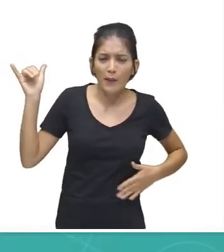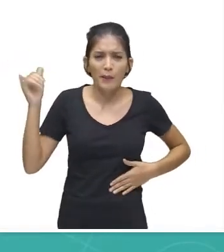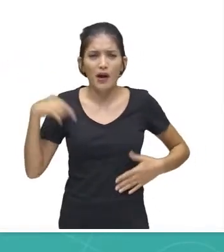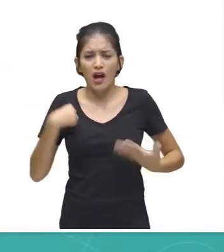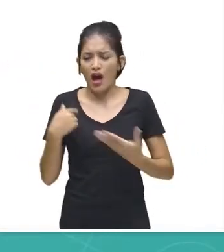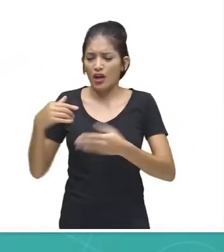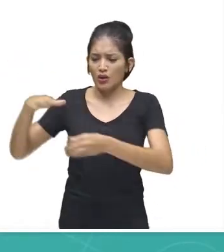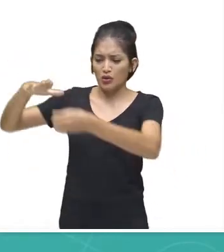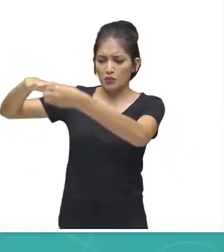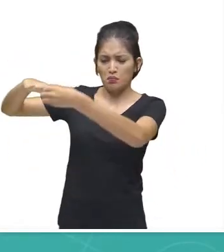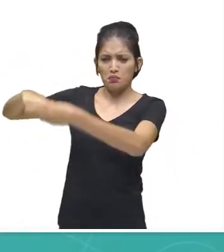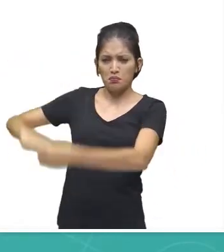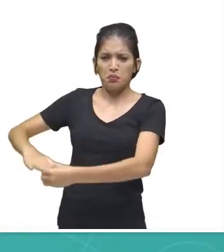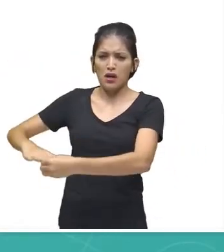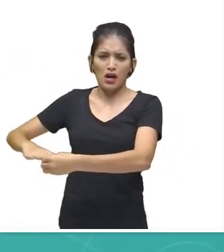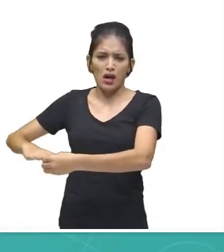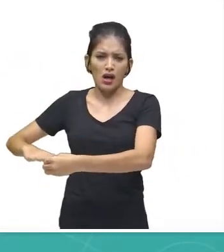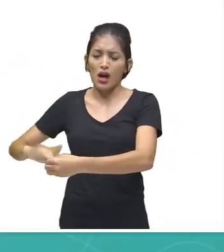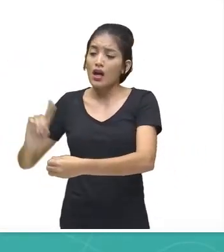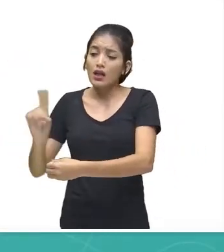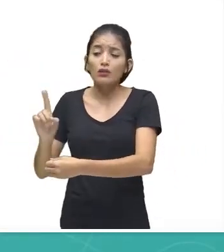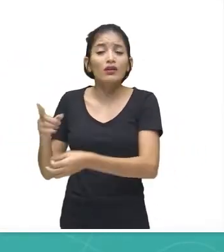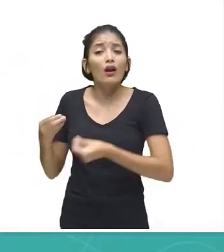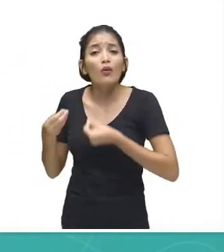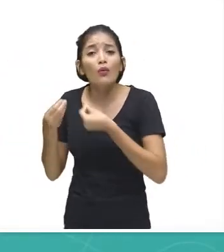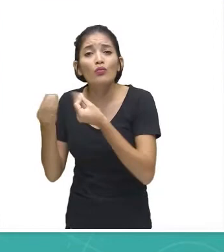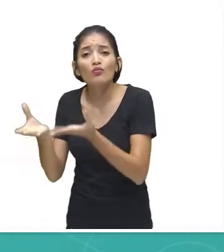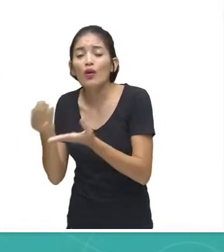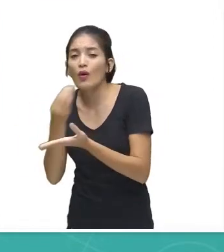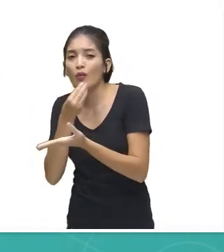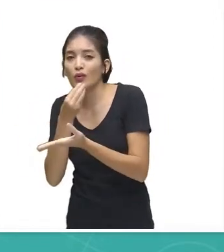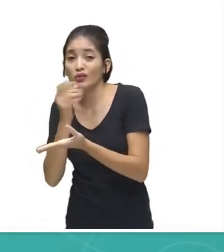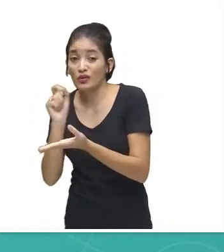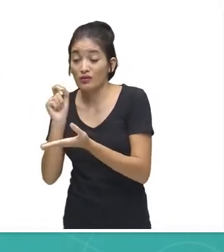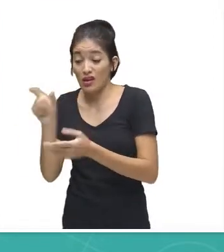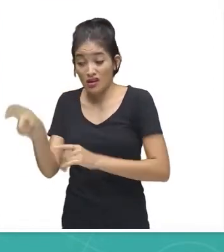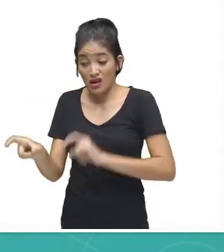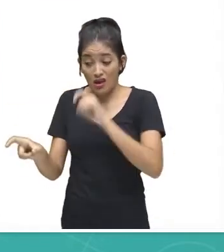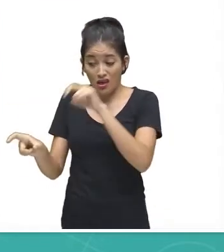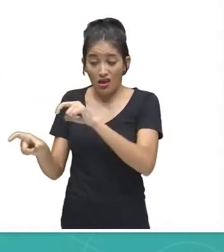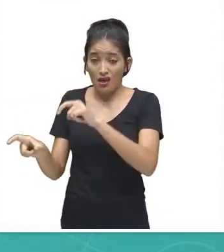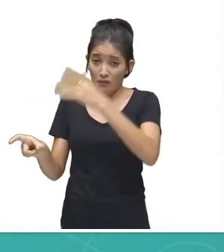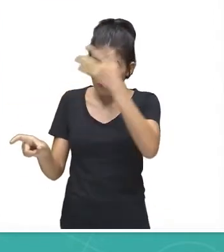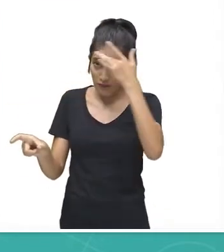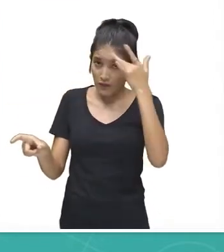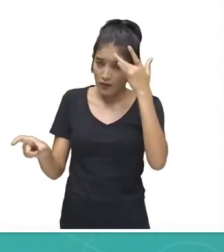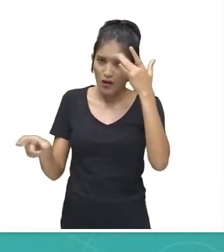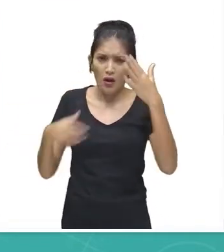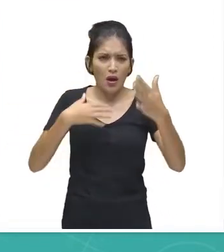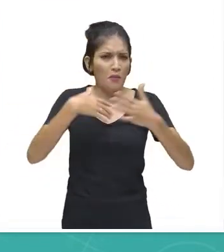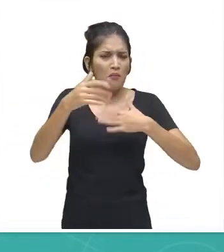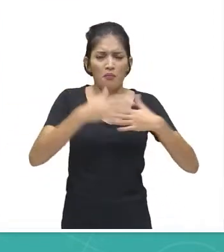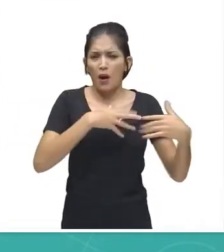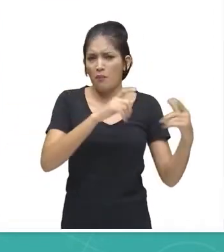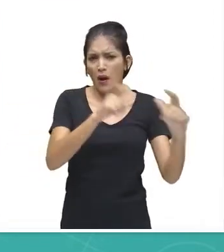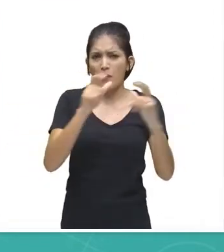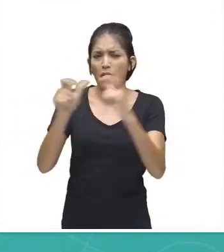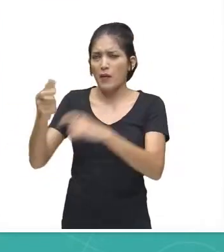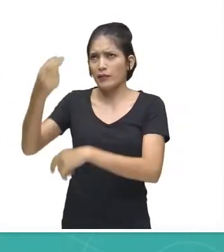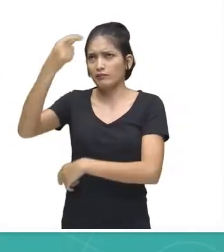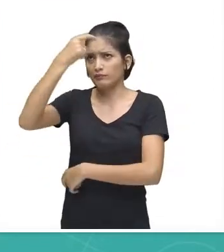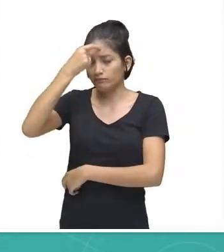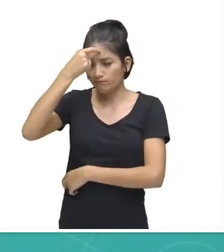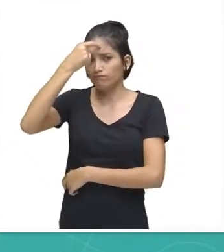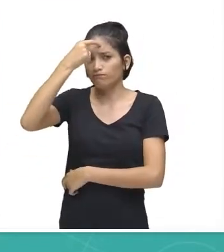totalmente essa pessoa sem dar uma chance para ela, esta pessoa, em algum lugar no âmago do seu ser,